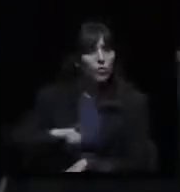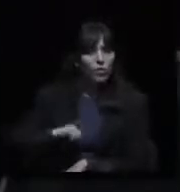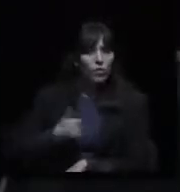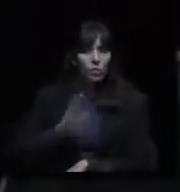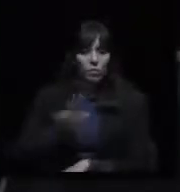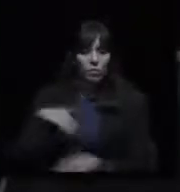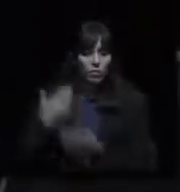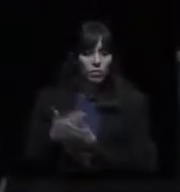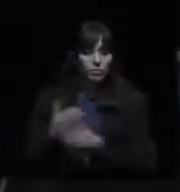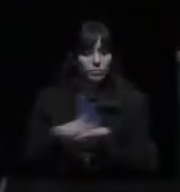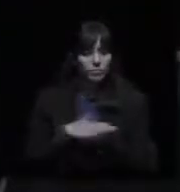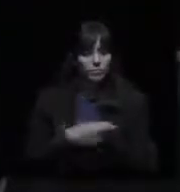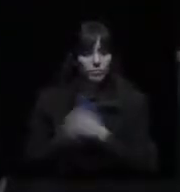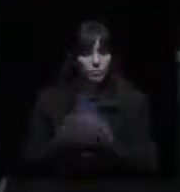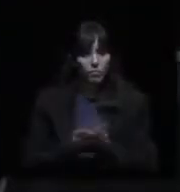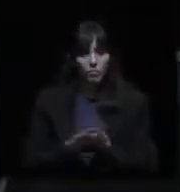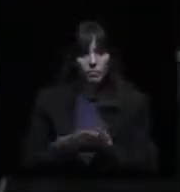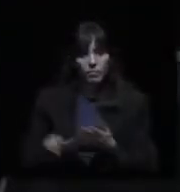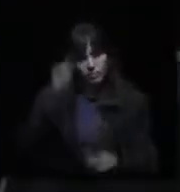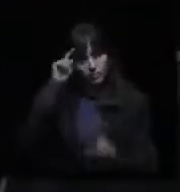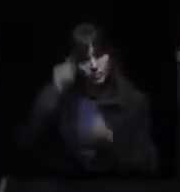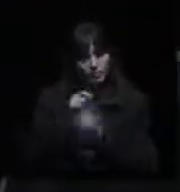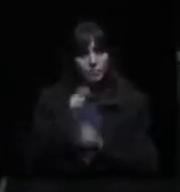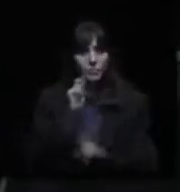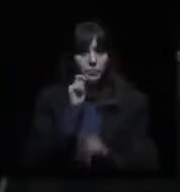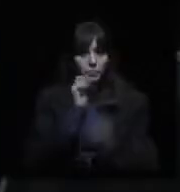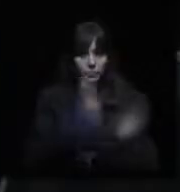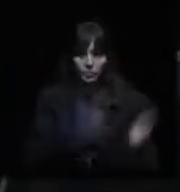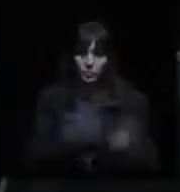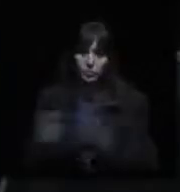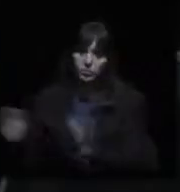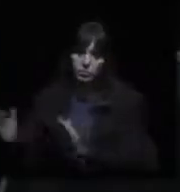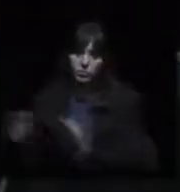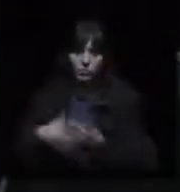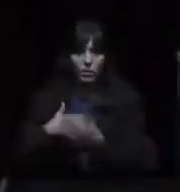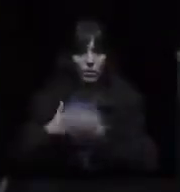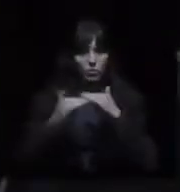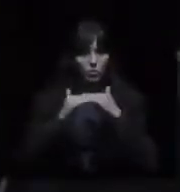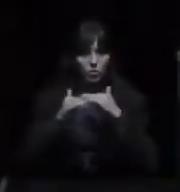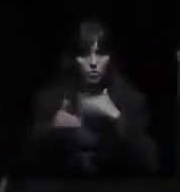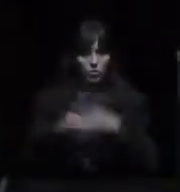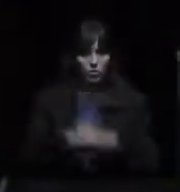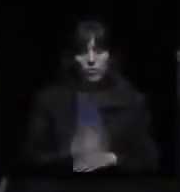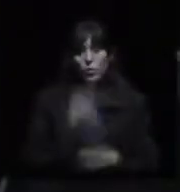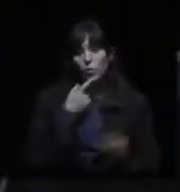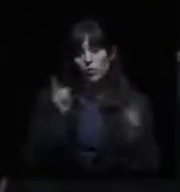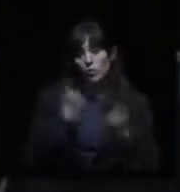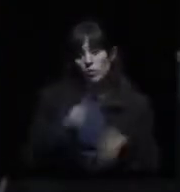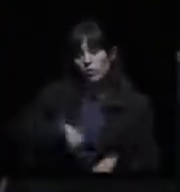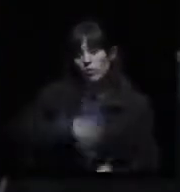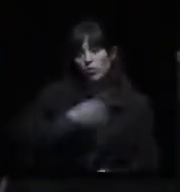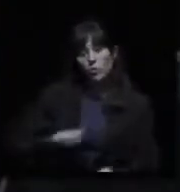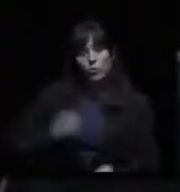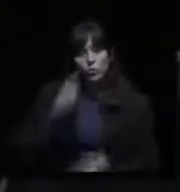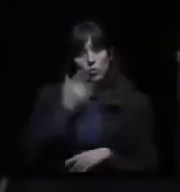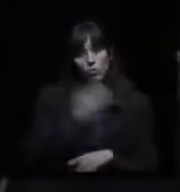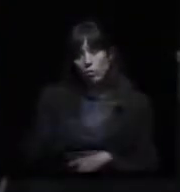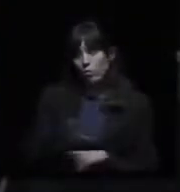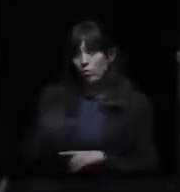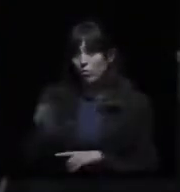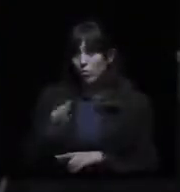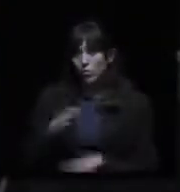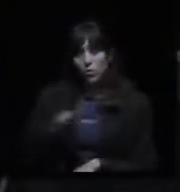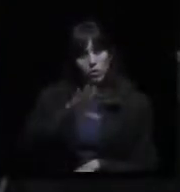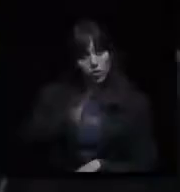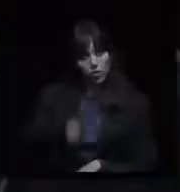foi feito para termos um ordenamento turístico mais sustentável. Deixamos mais uma vez a nossa preocupação com o facto de